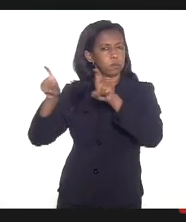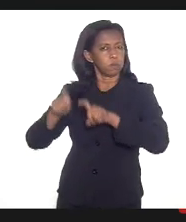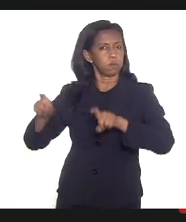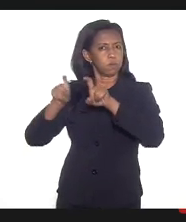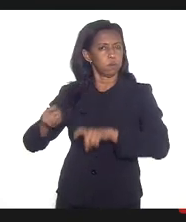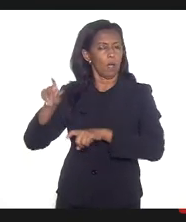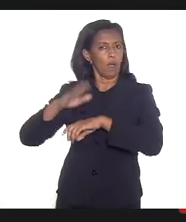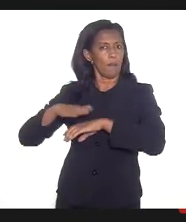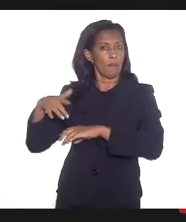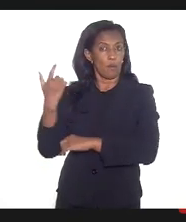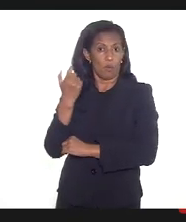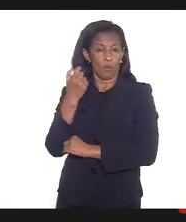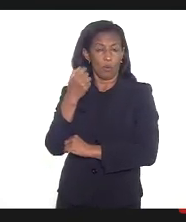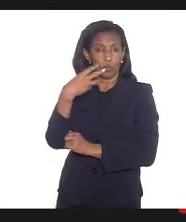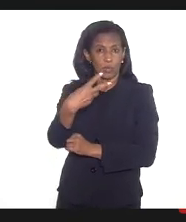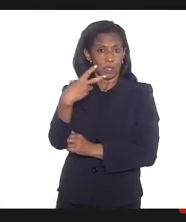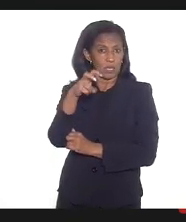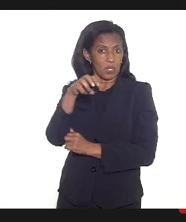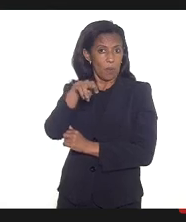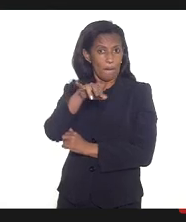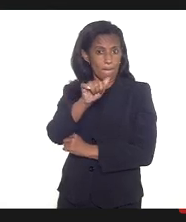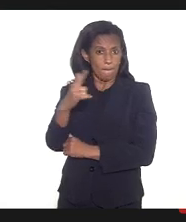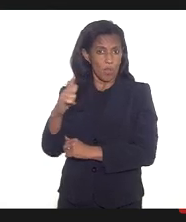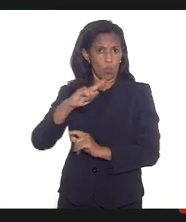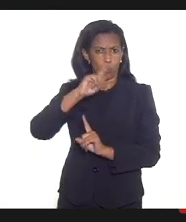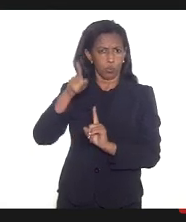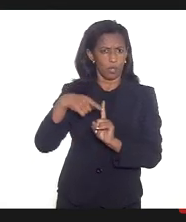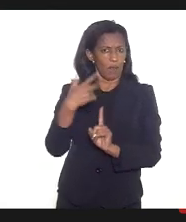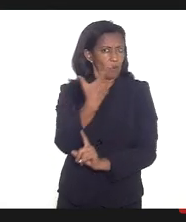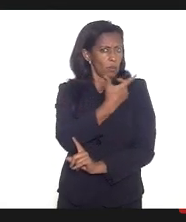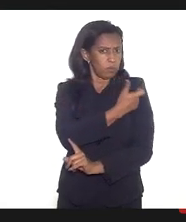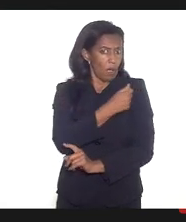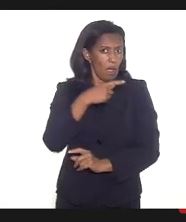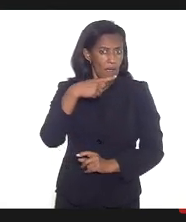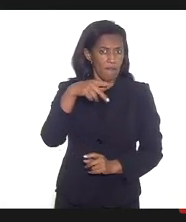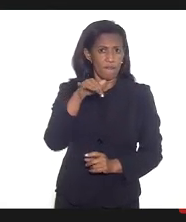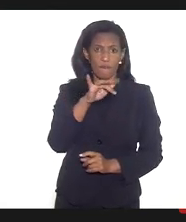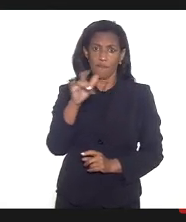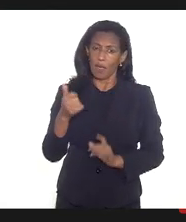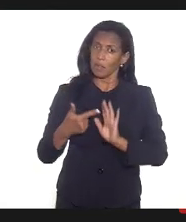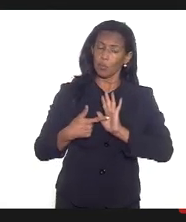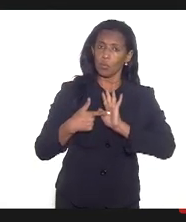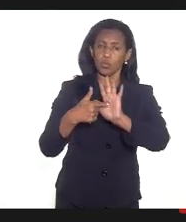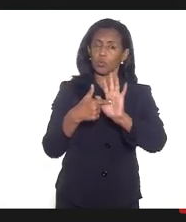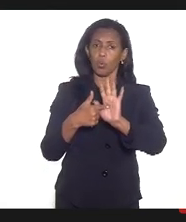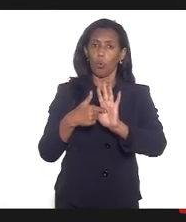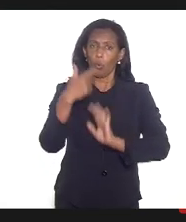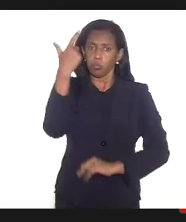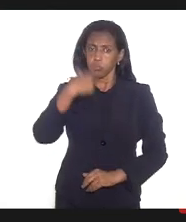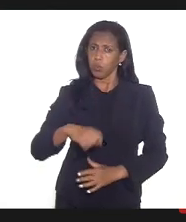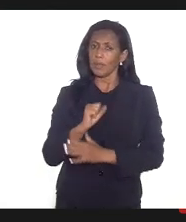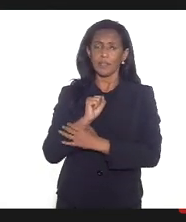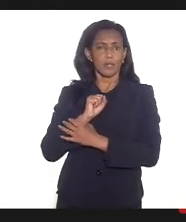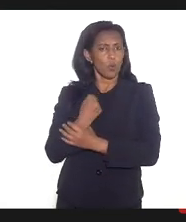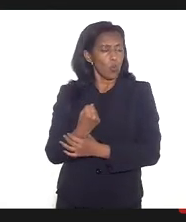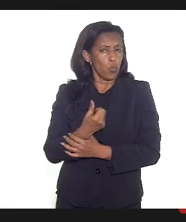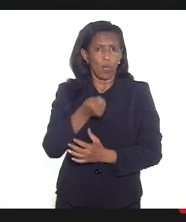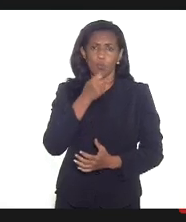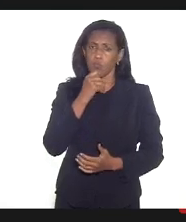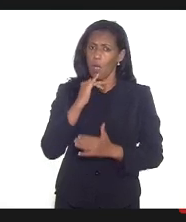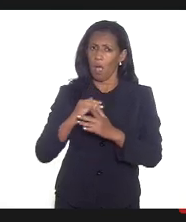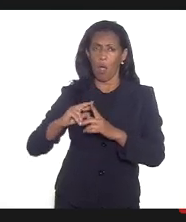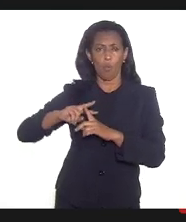35 mil gestantes que receberam é a vacina da fase e que mostrou que ela é segura que